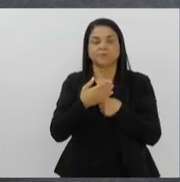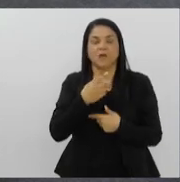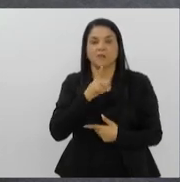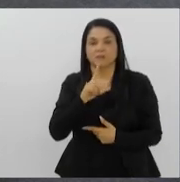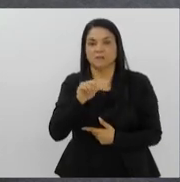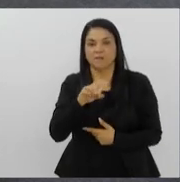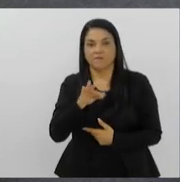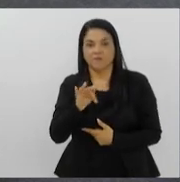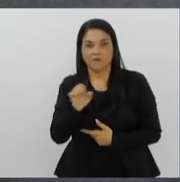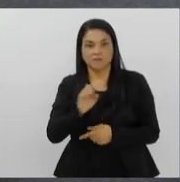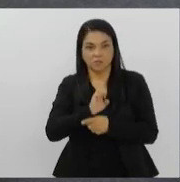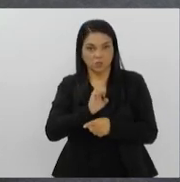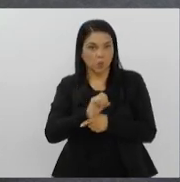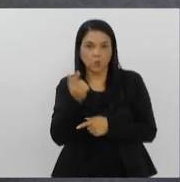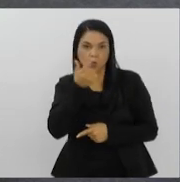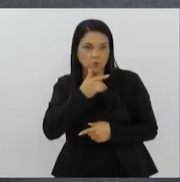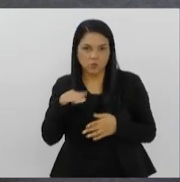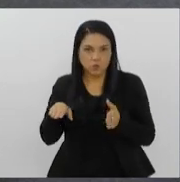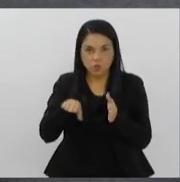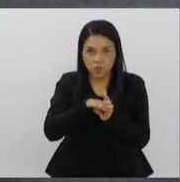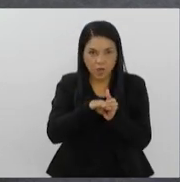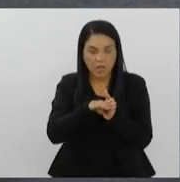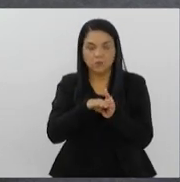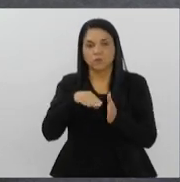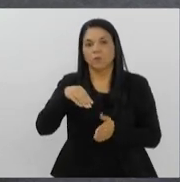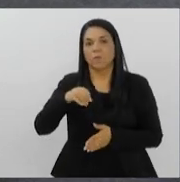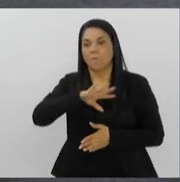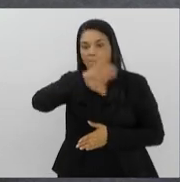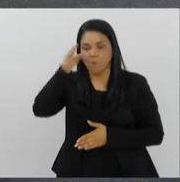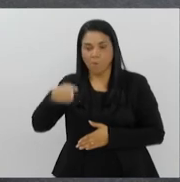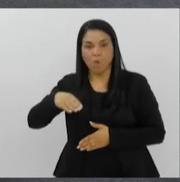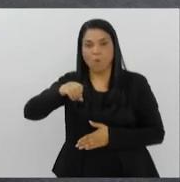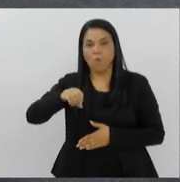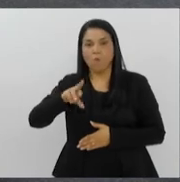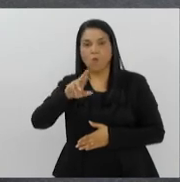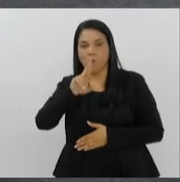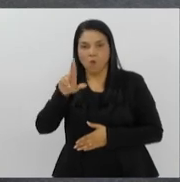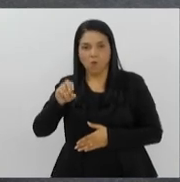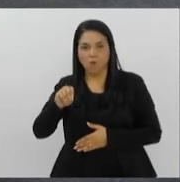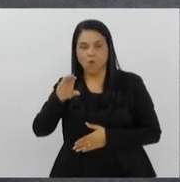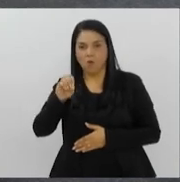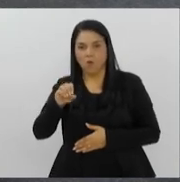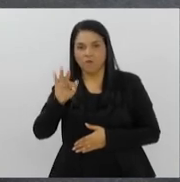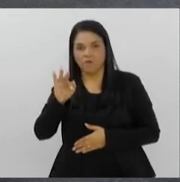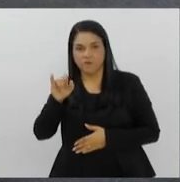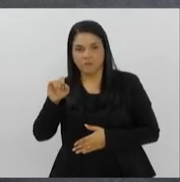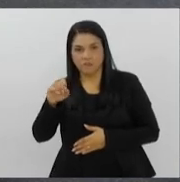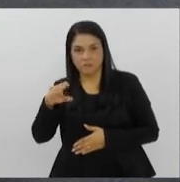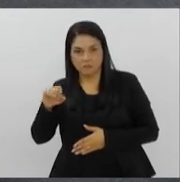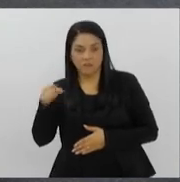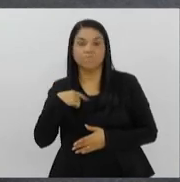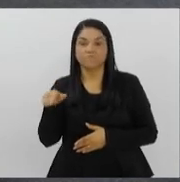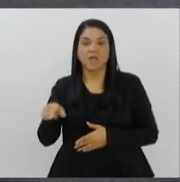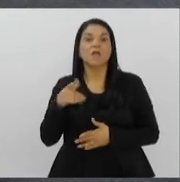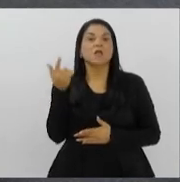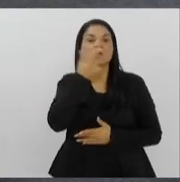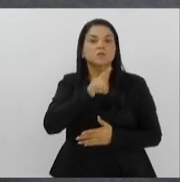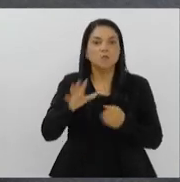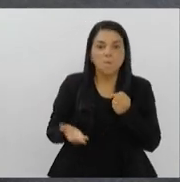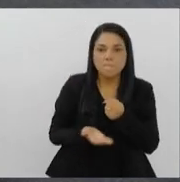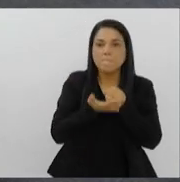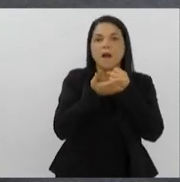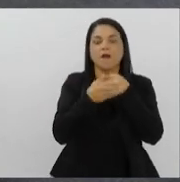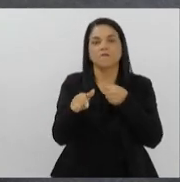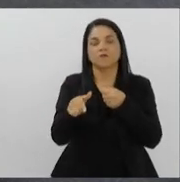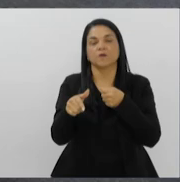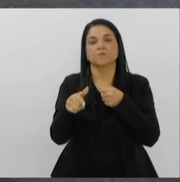exemplo, no Morro da Oficina, foi a Prefeitura de Magé que conseguiu socorrer. Então, esse